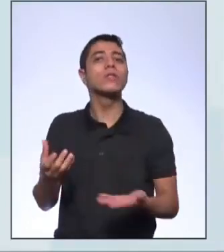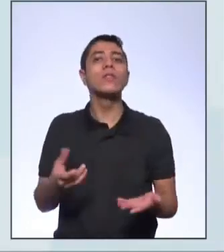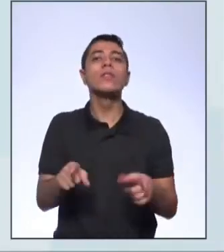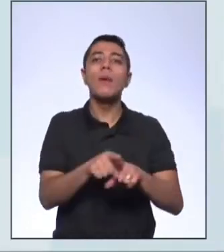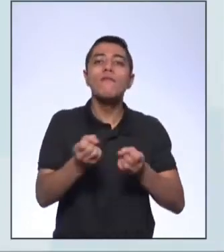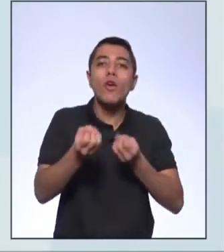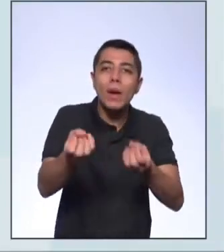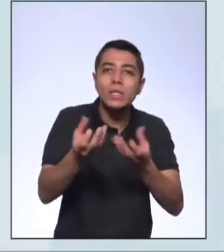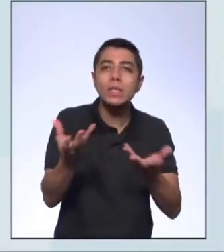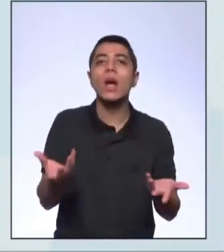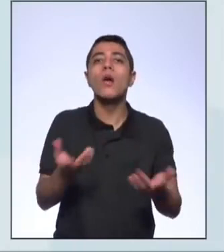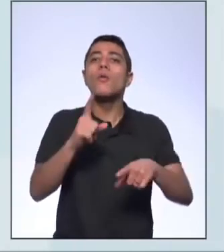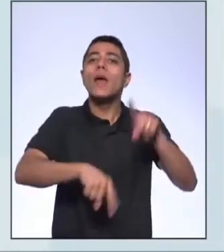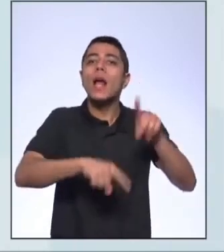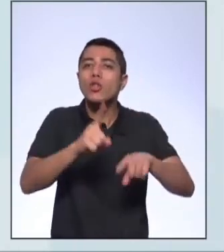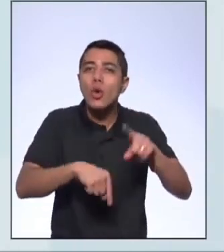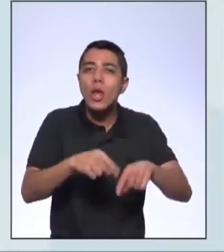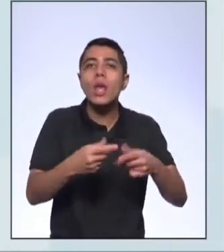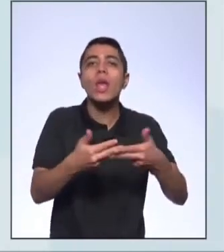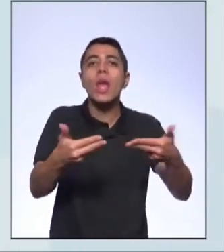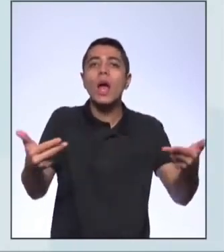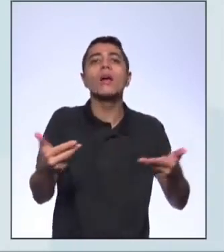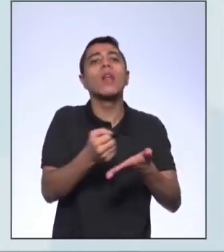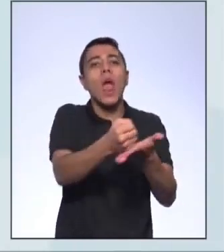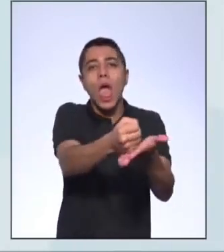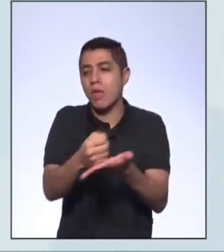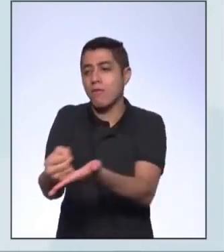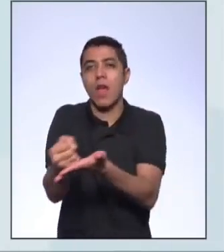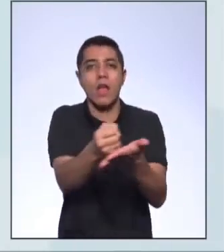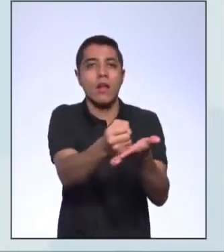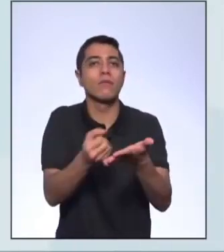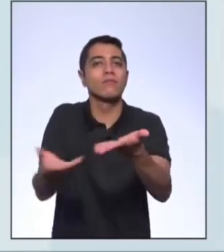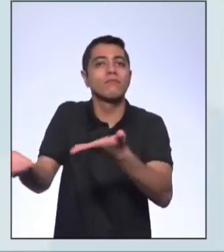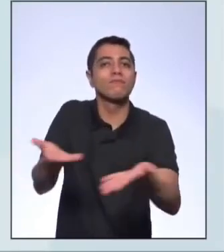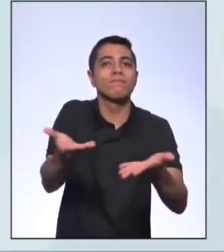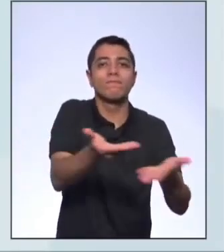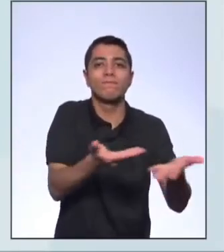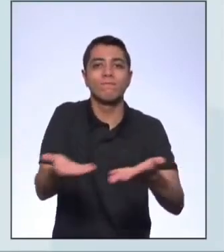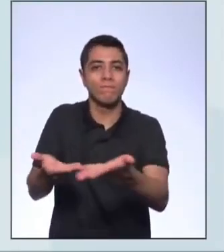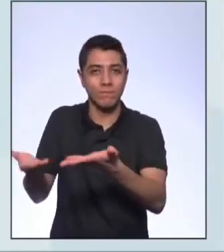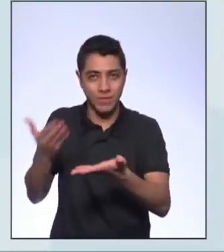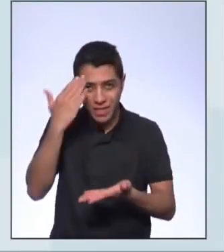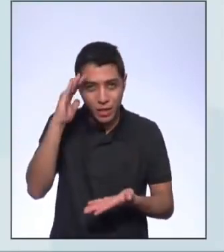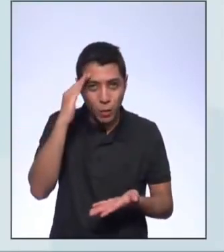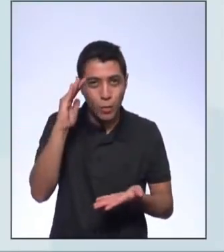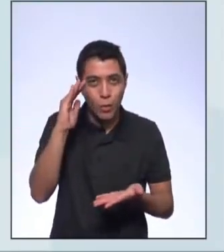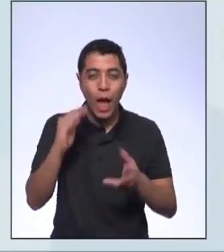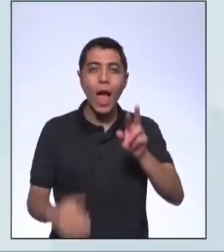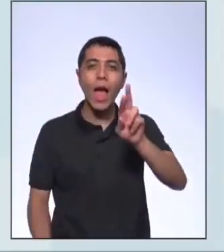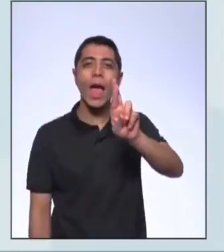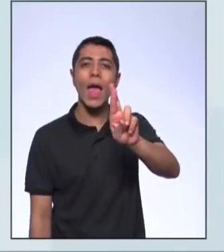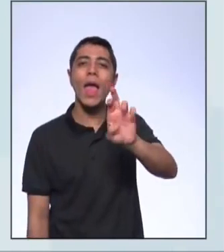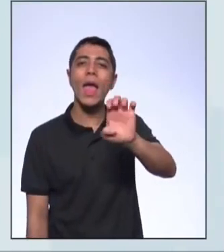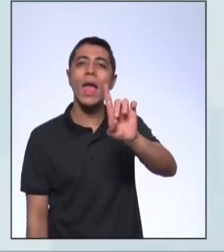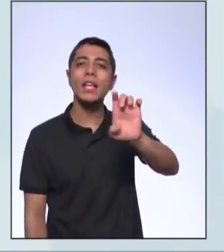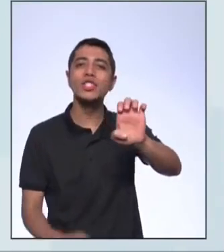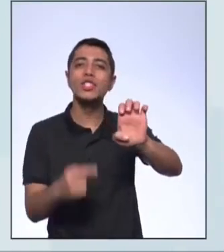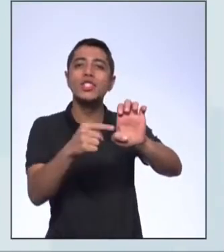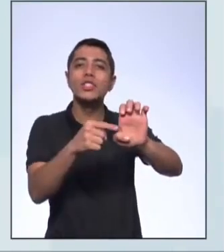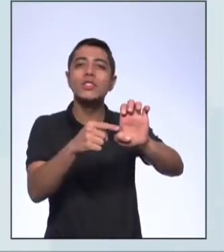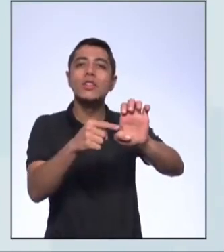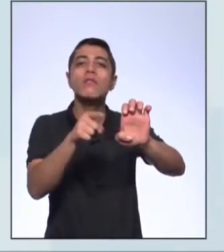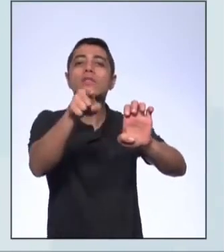mercadorias e informações e capitais uma palavra rede mesmo é só imaginar a questão da rede do pescador